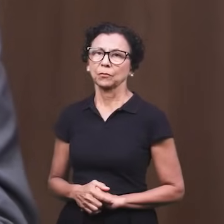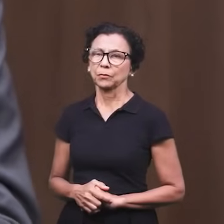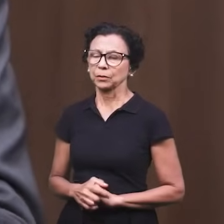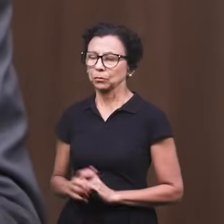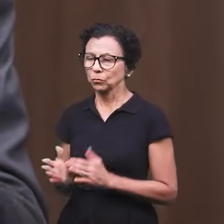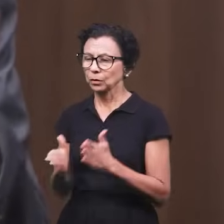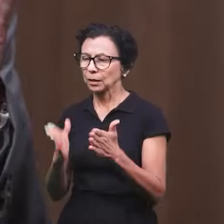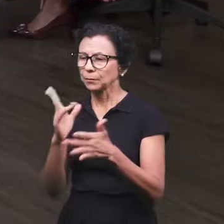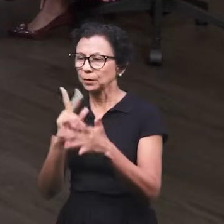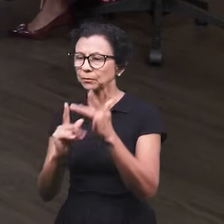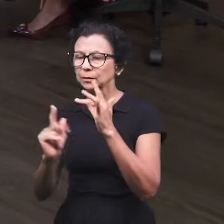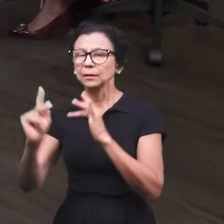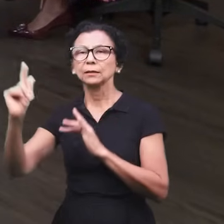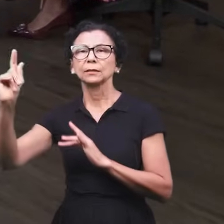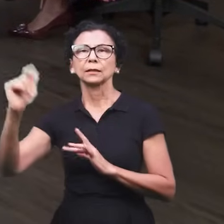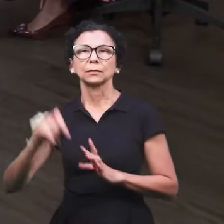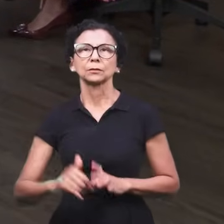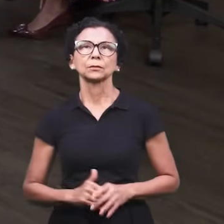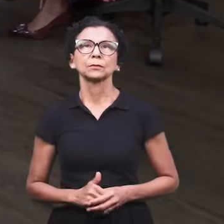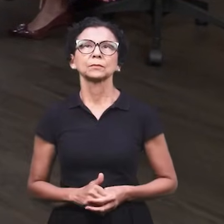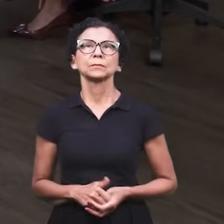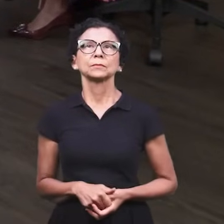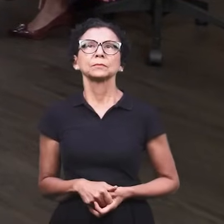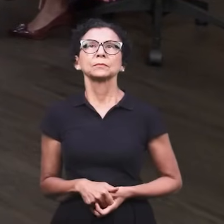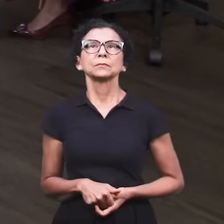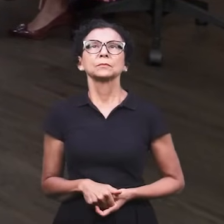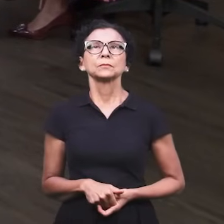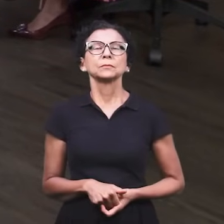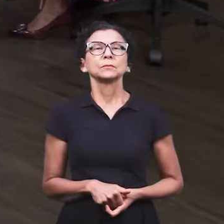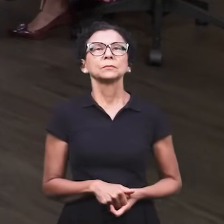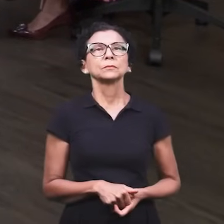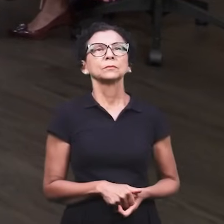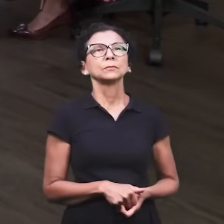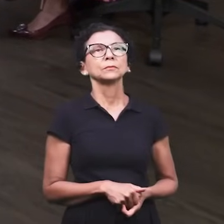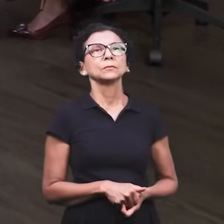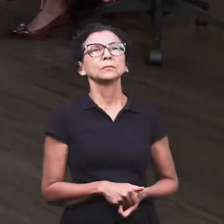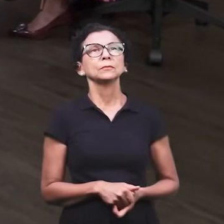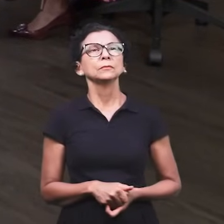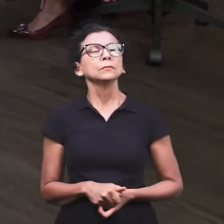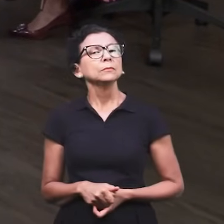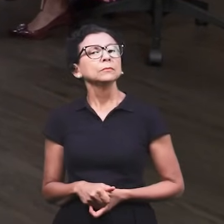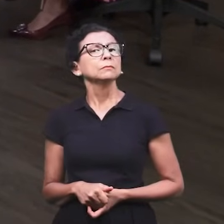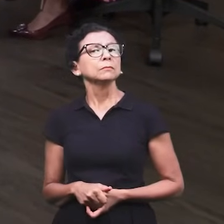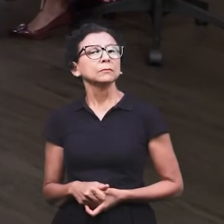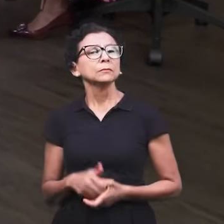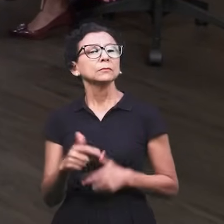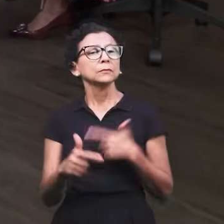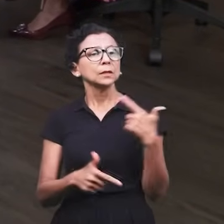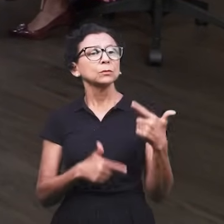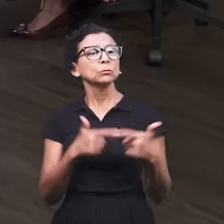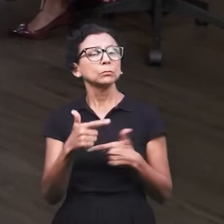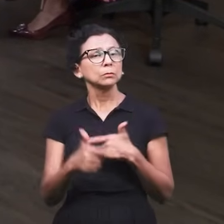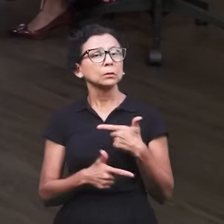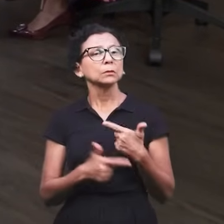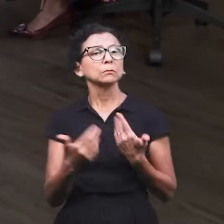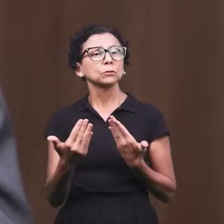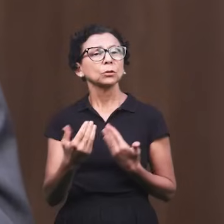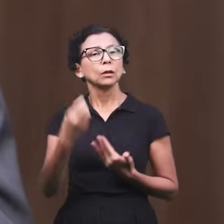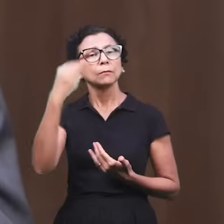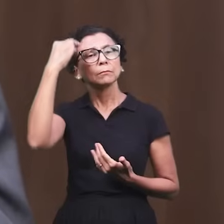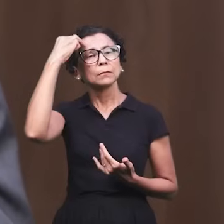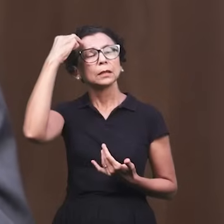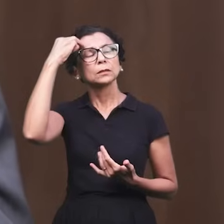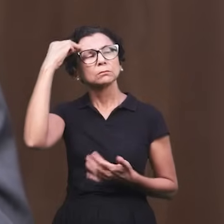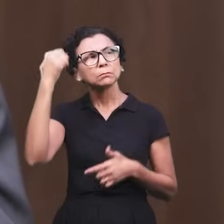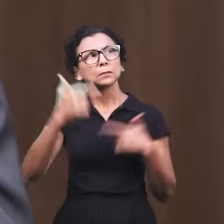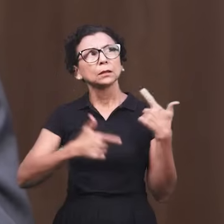Mas vamos lá, vamos expandir um pouquinho. O jovem muitas vezes tem na mente lutas naturais do